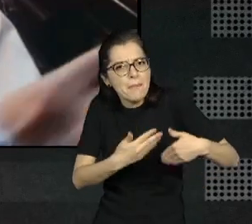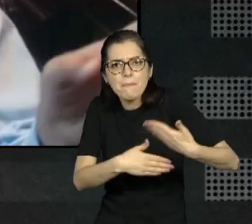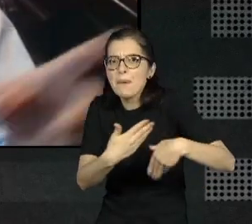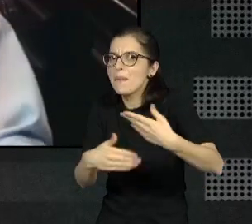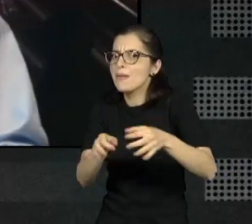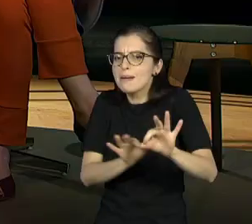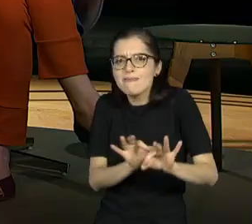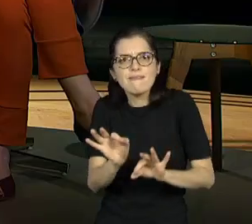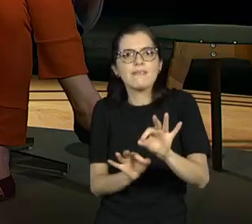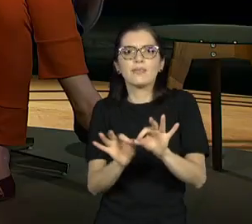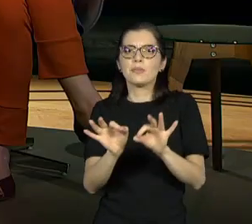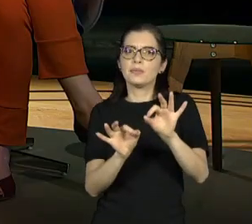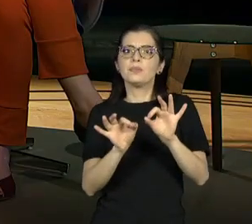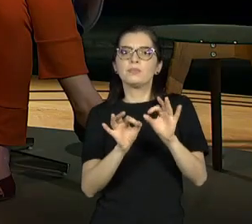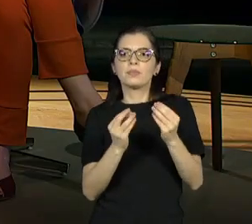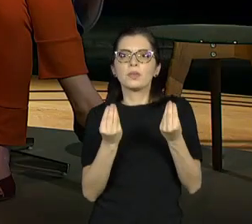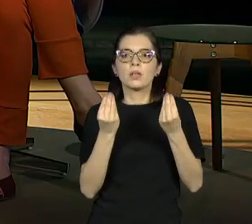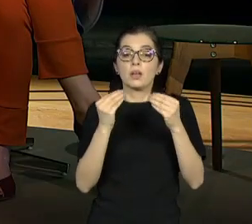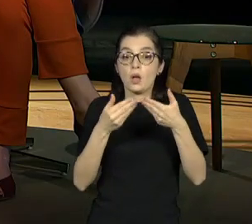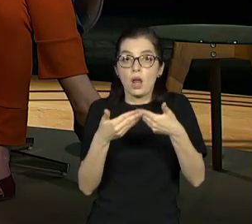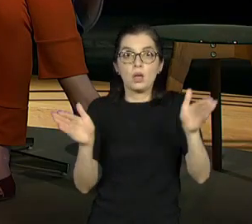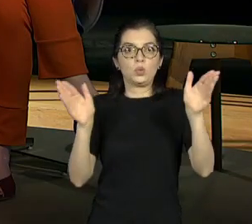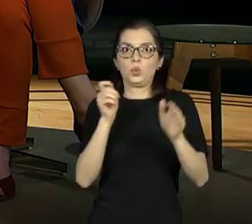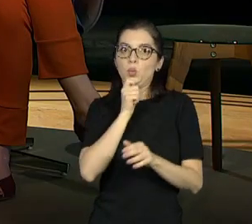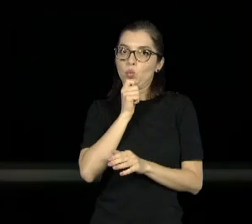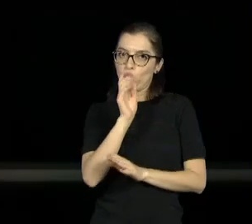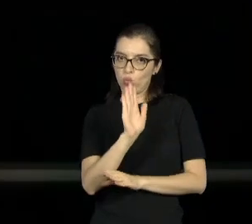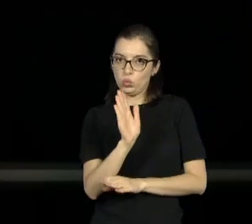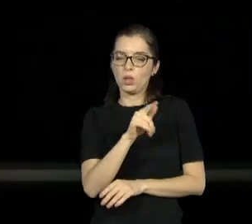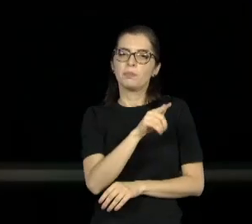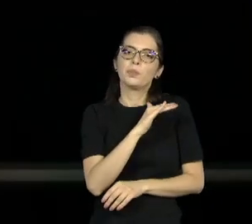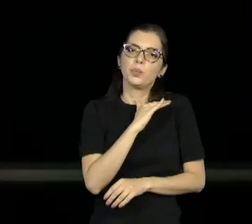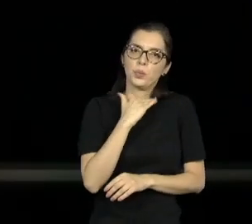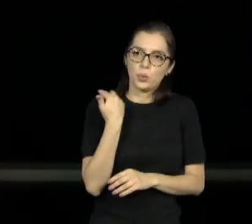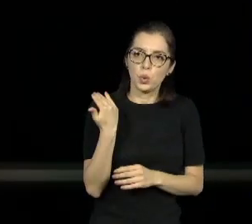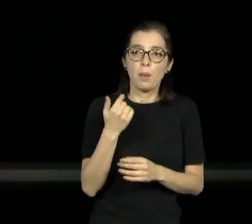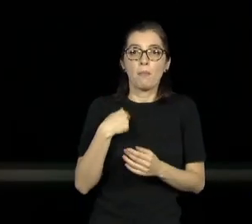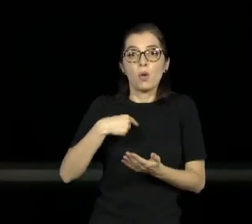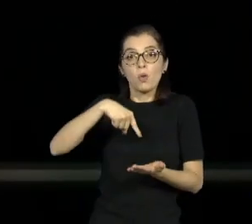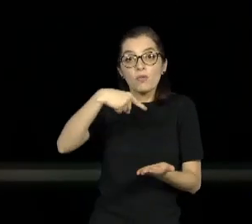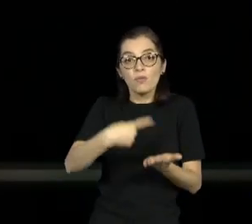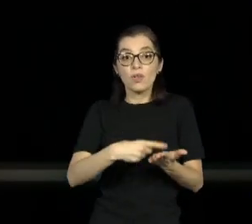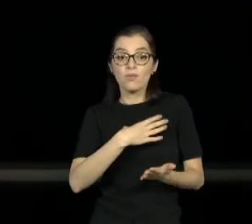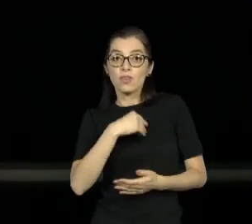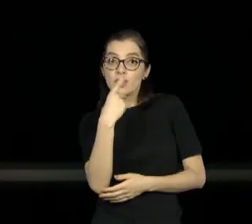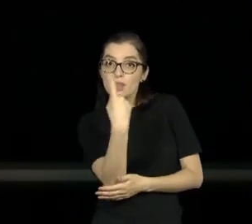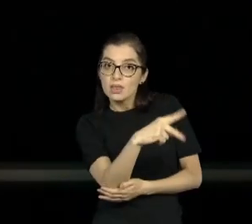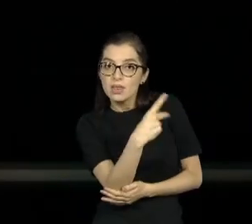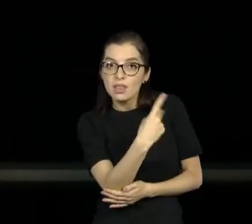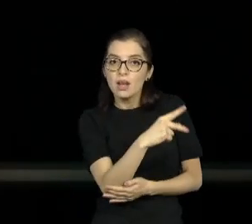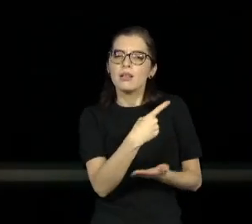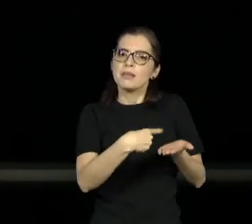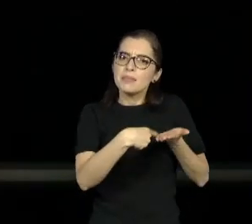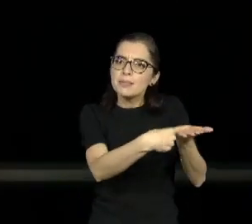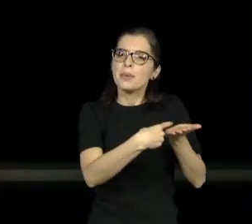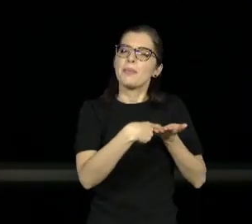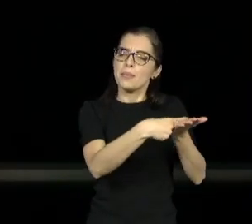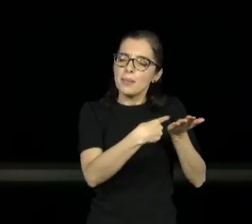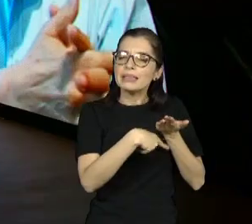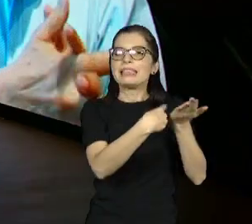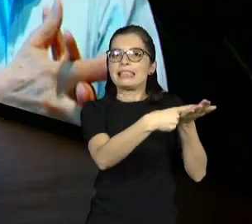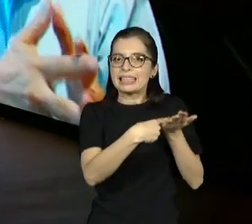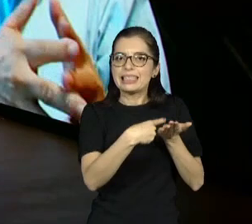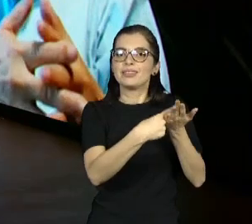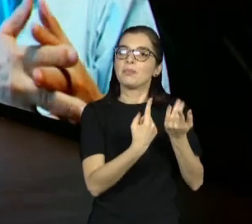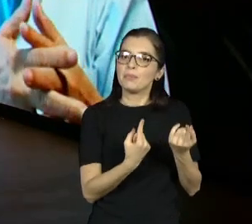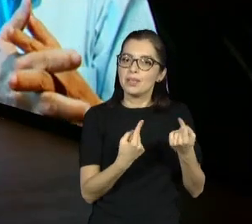comprometi recentemente com o filho dele para fazer mais algumas coisas que nós combinamos de fazer juntos, juntando os nossos personagens. Eu fiz